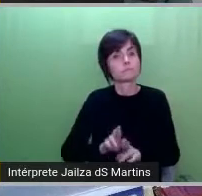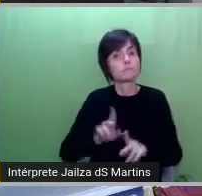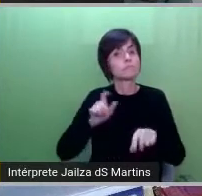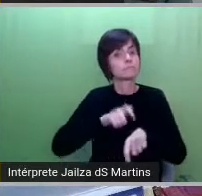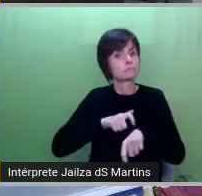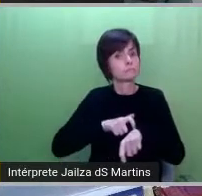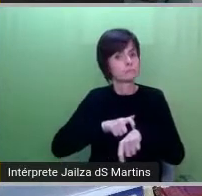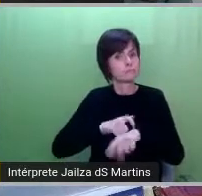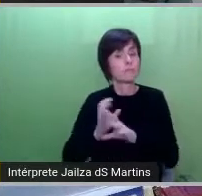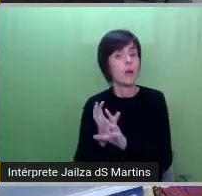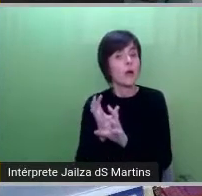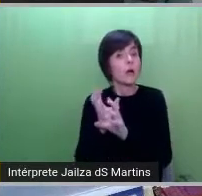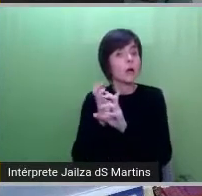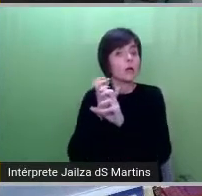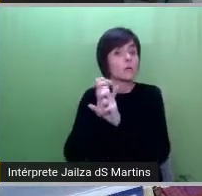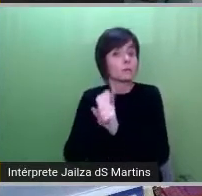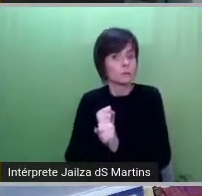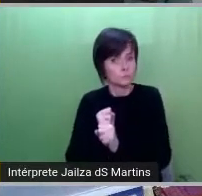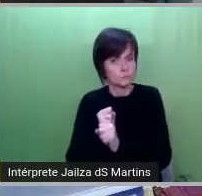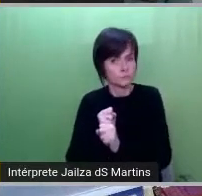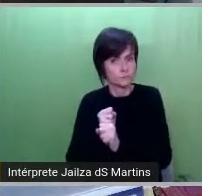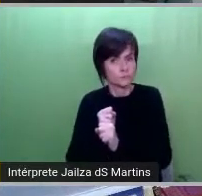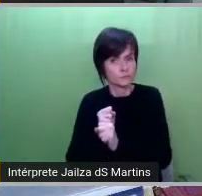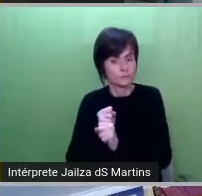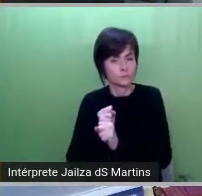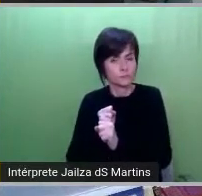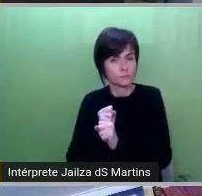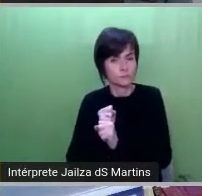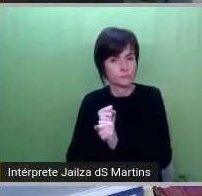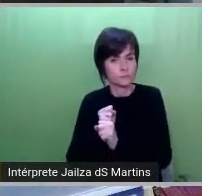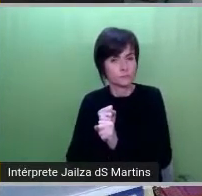O total dos títulos